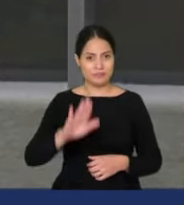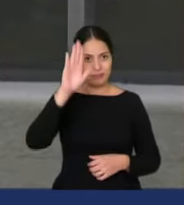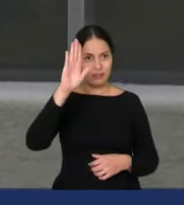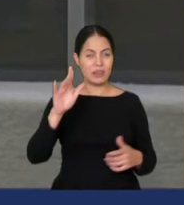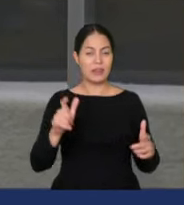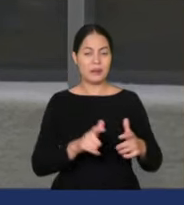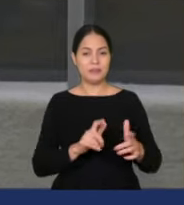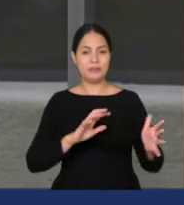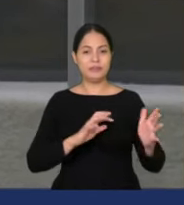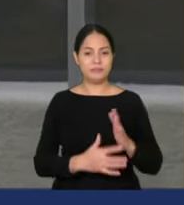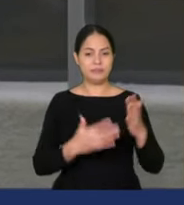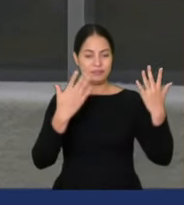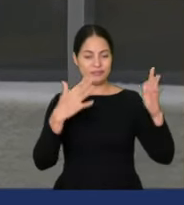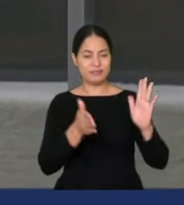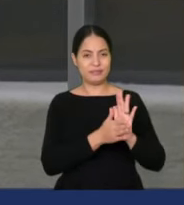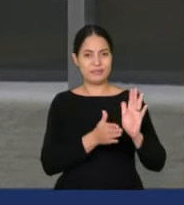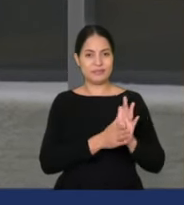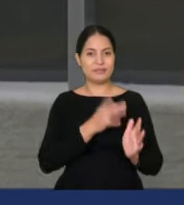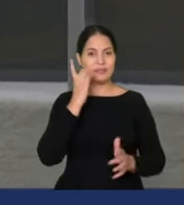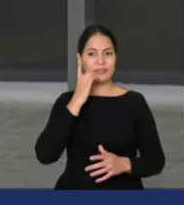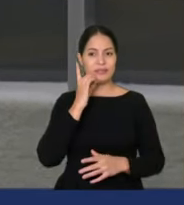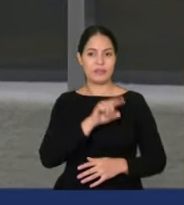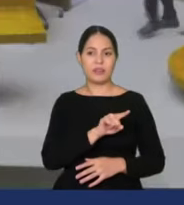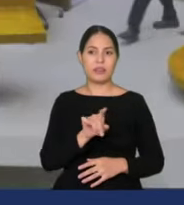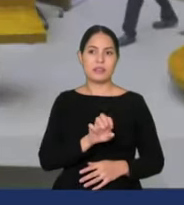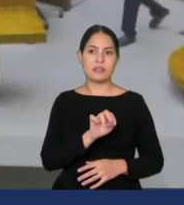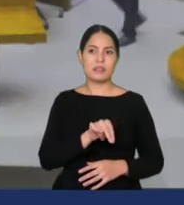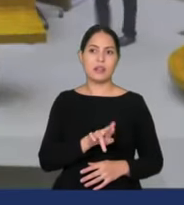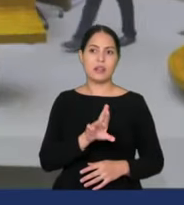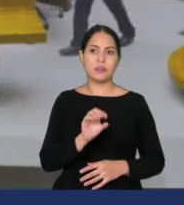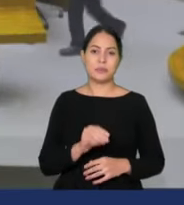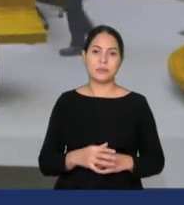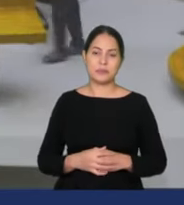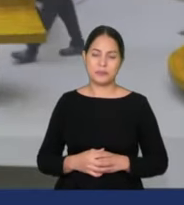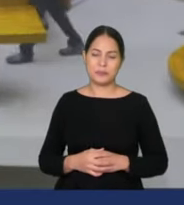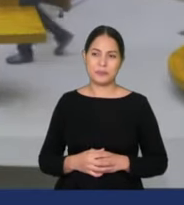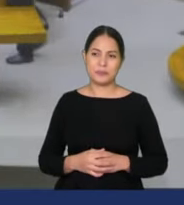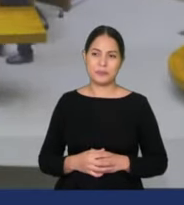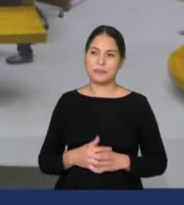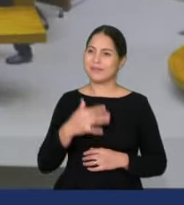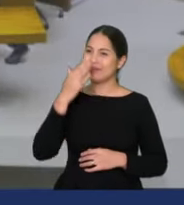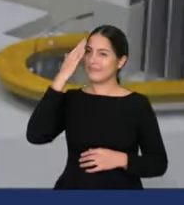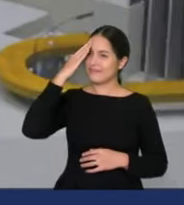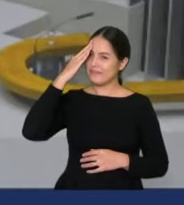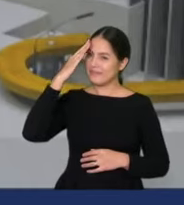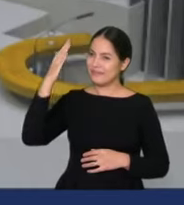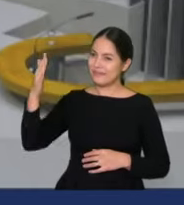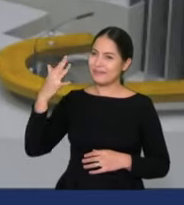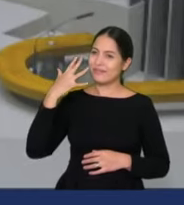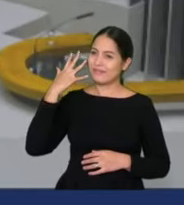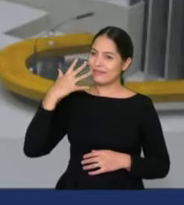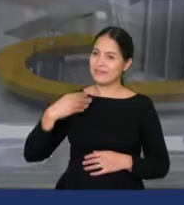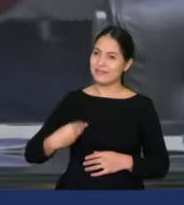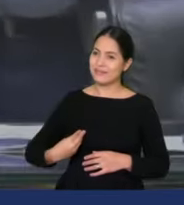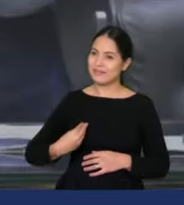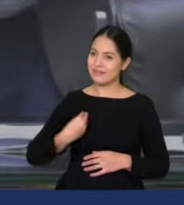parabéns, Vossa Excelência, deputado Zé Neto. Agradeço a presença, a fala e